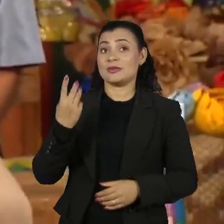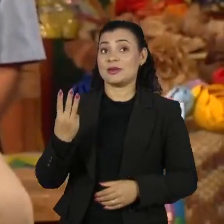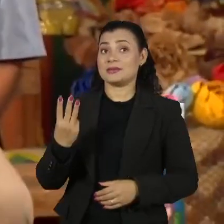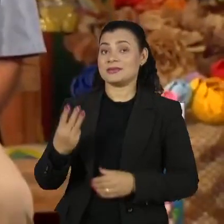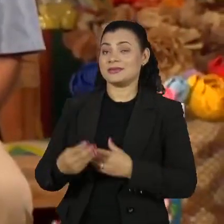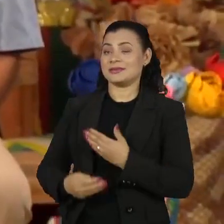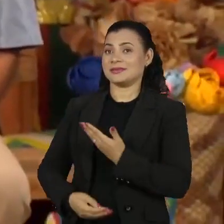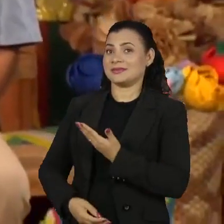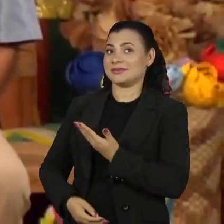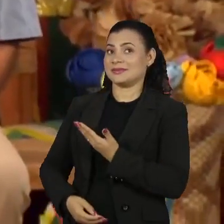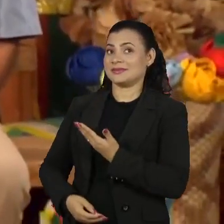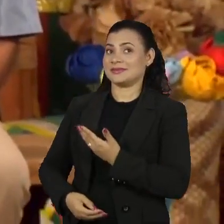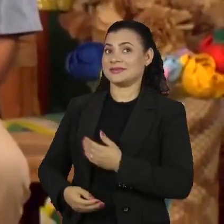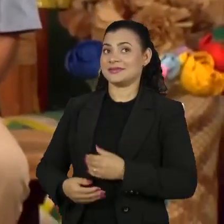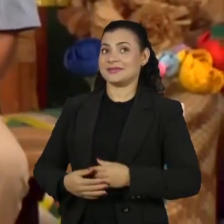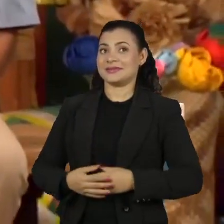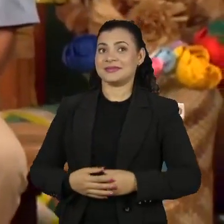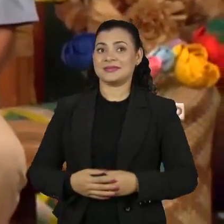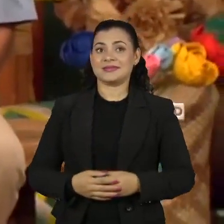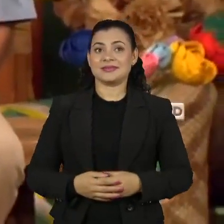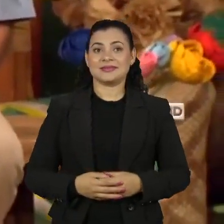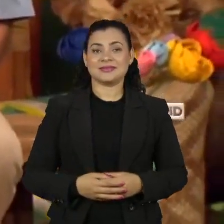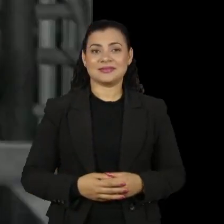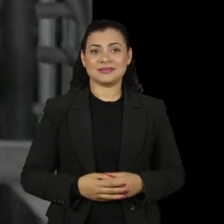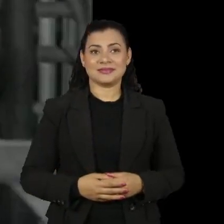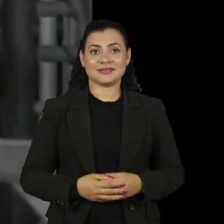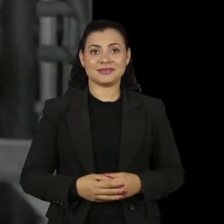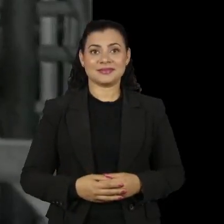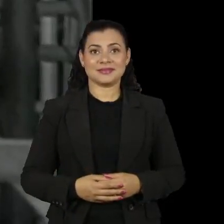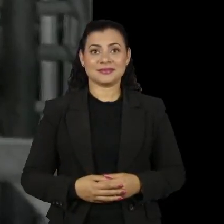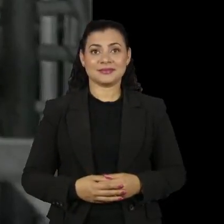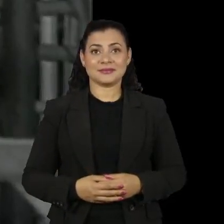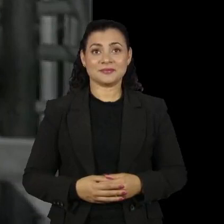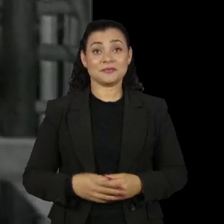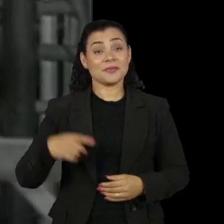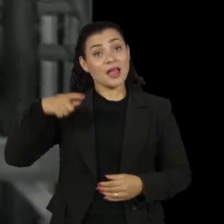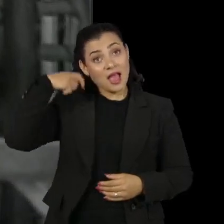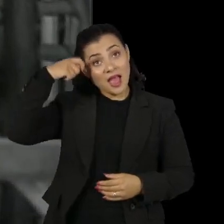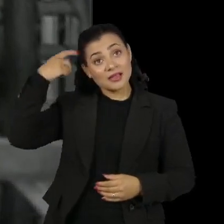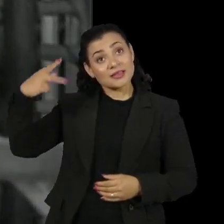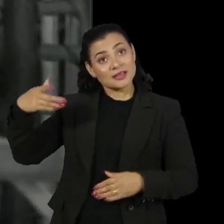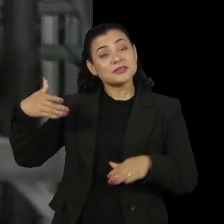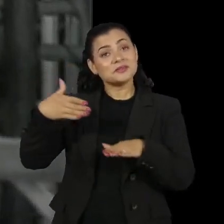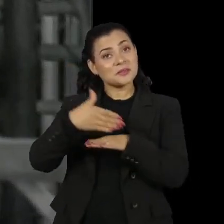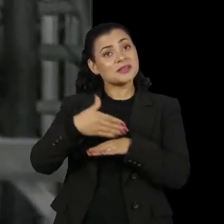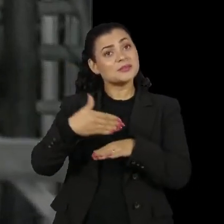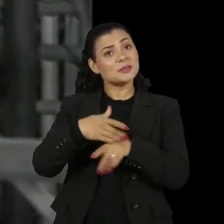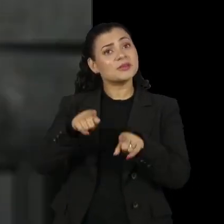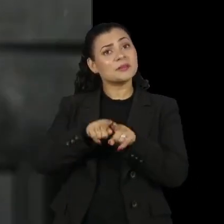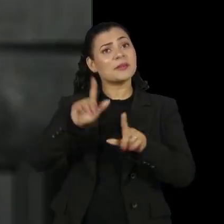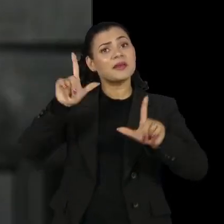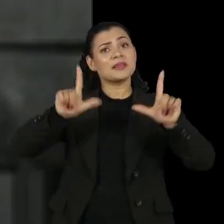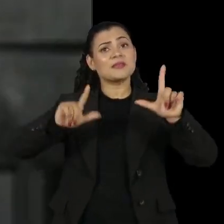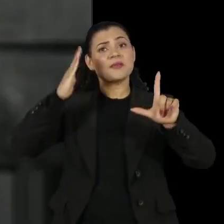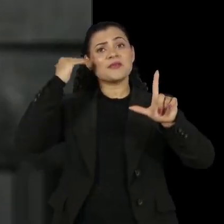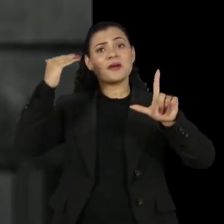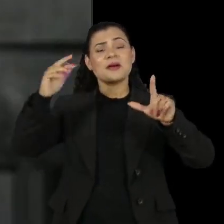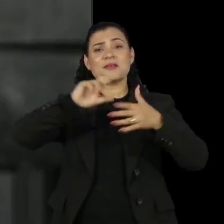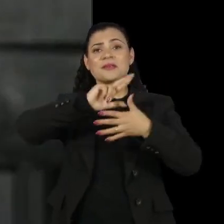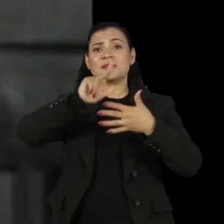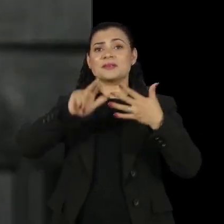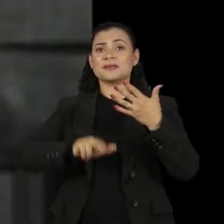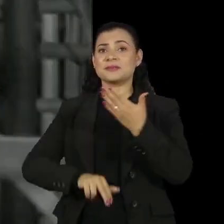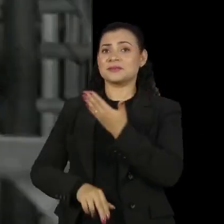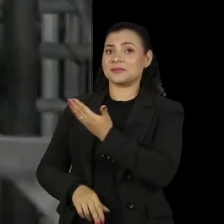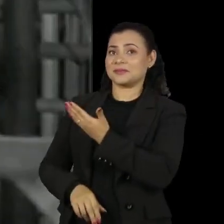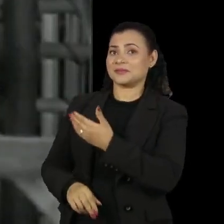esse ser que chora. E como atriz, participou de importantes trabalhos ao lado de